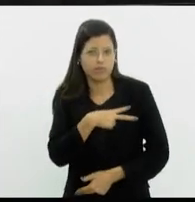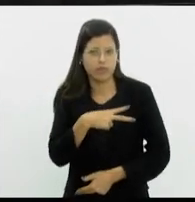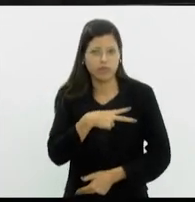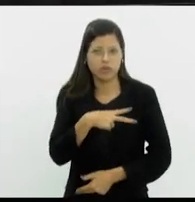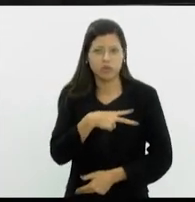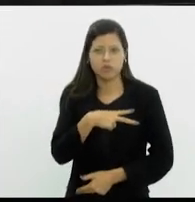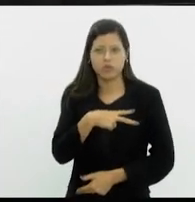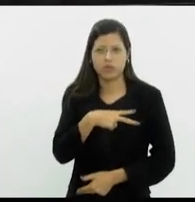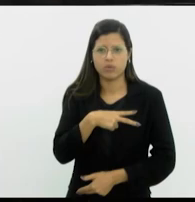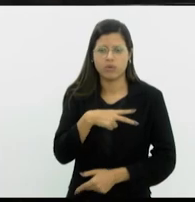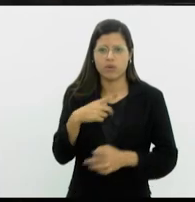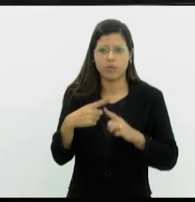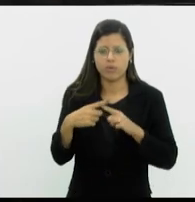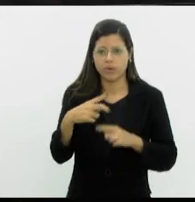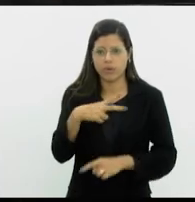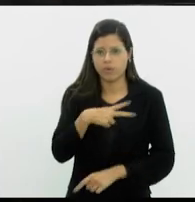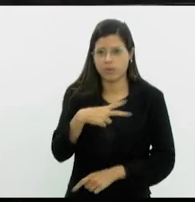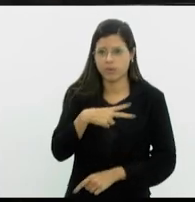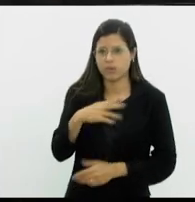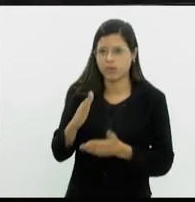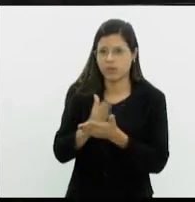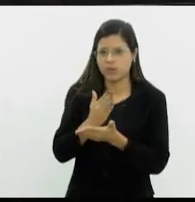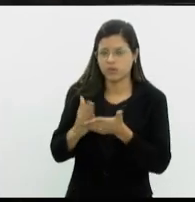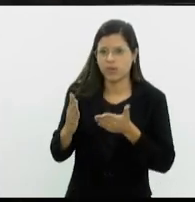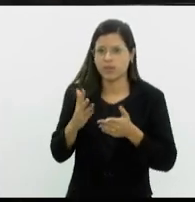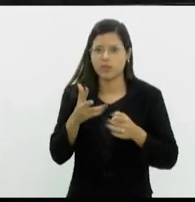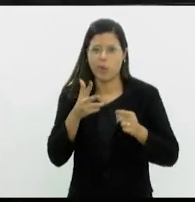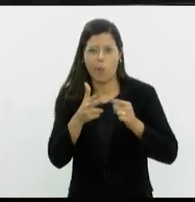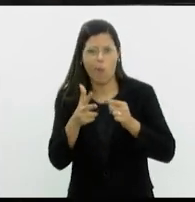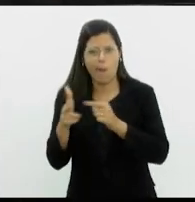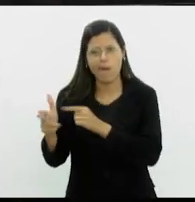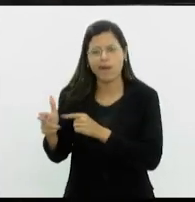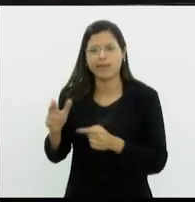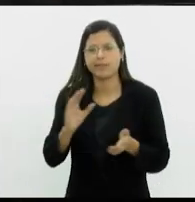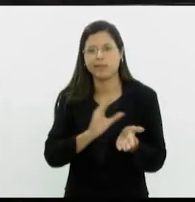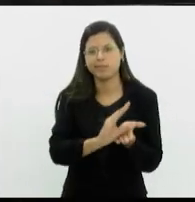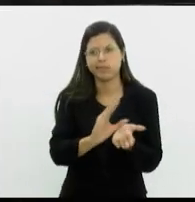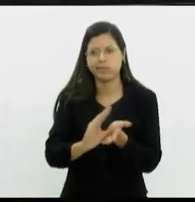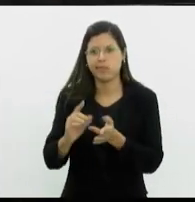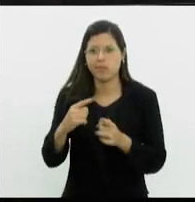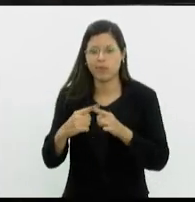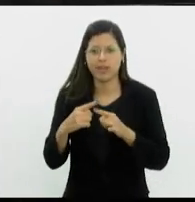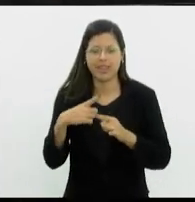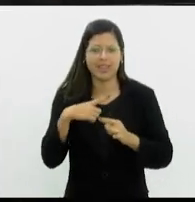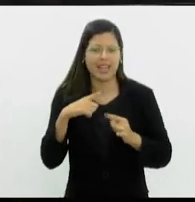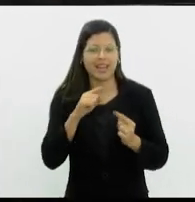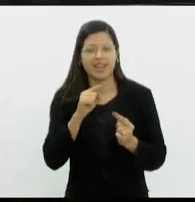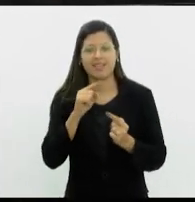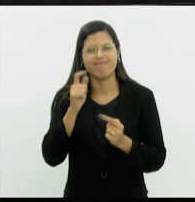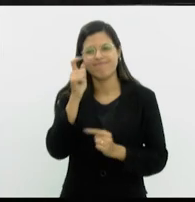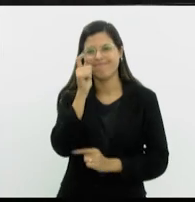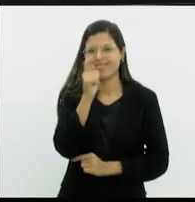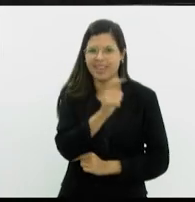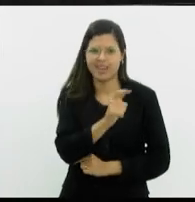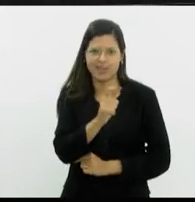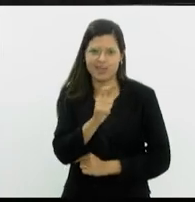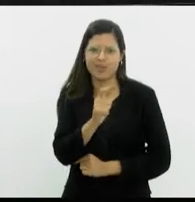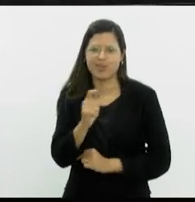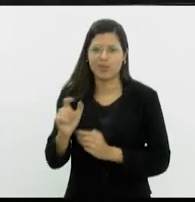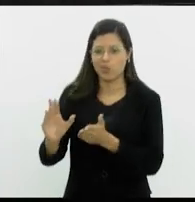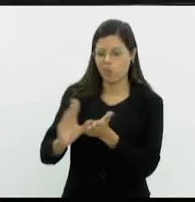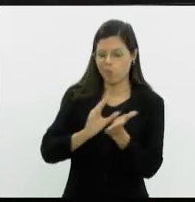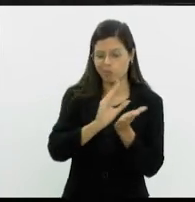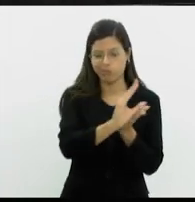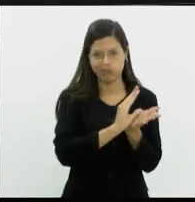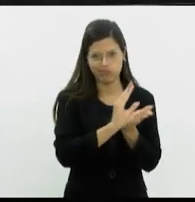privado, muitas das vezes, corta custos porque tem seu interesse lucrativo. O